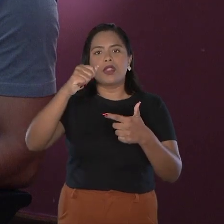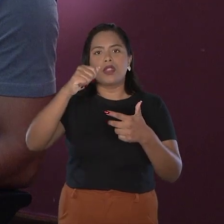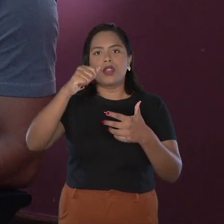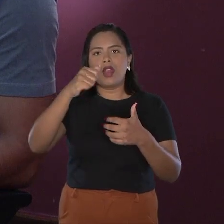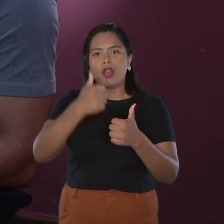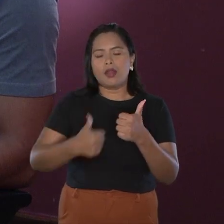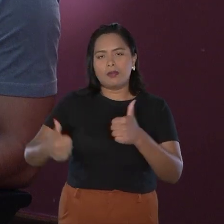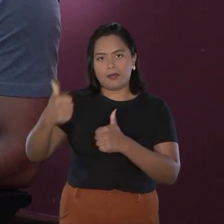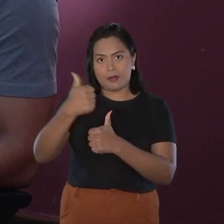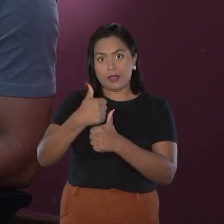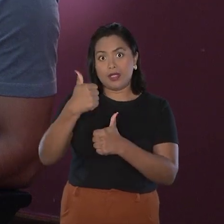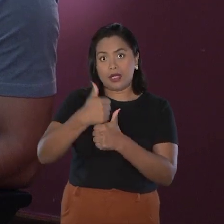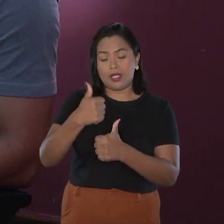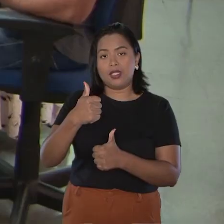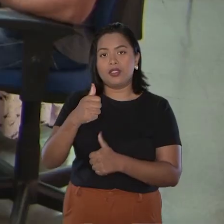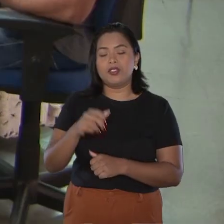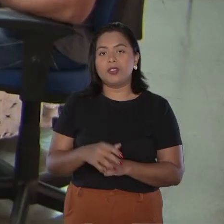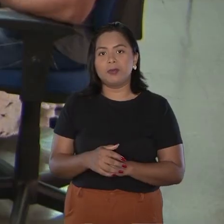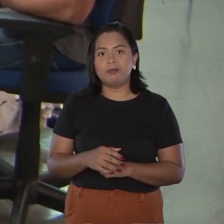turma